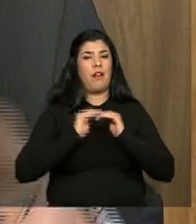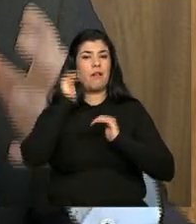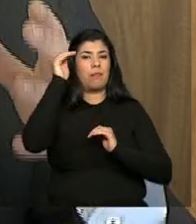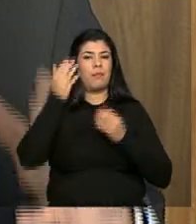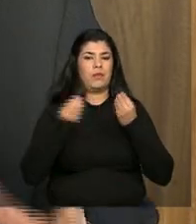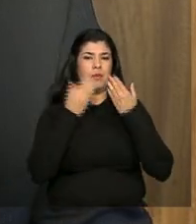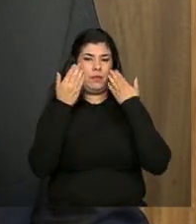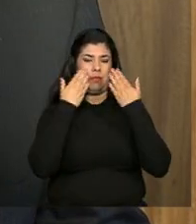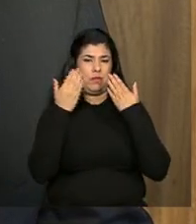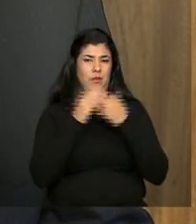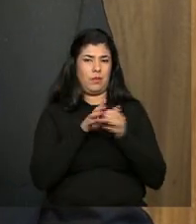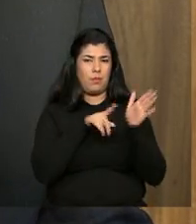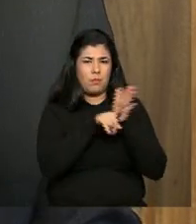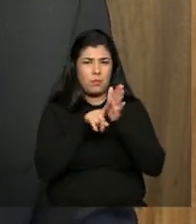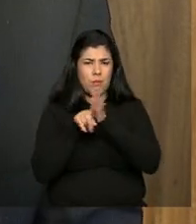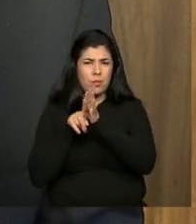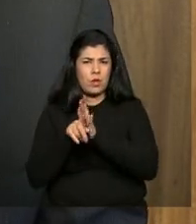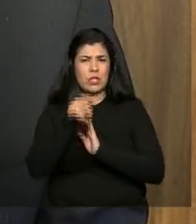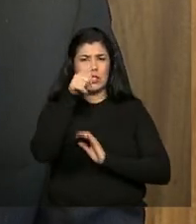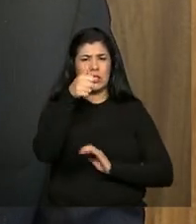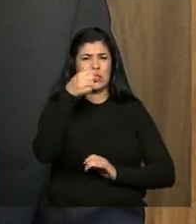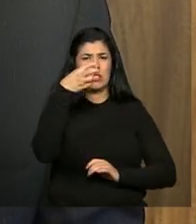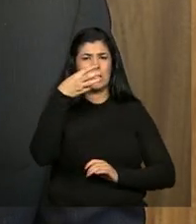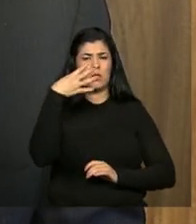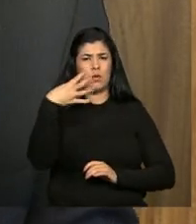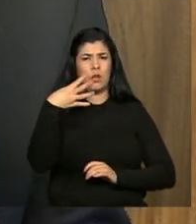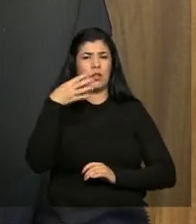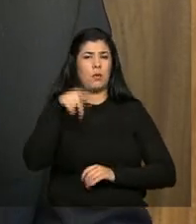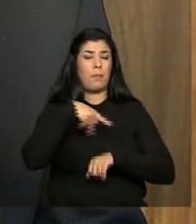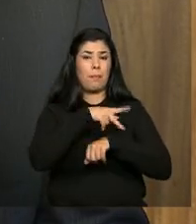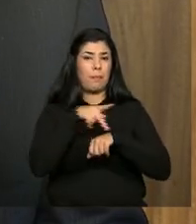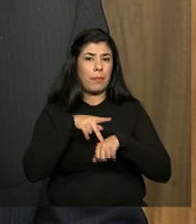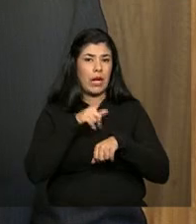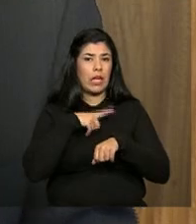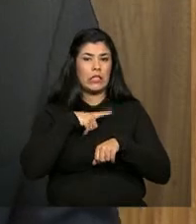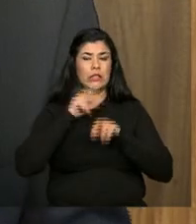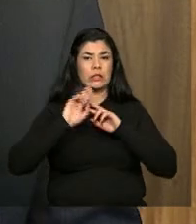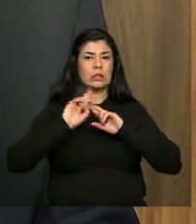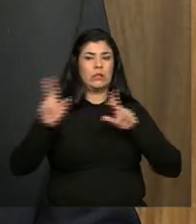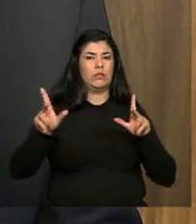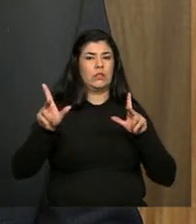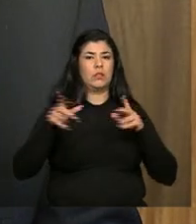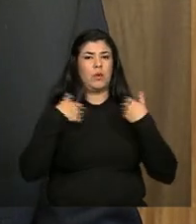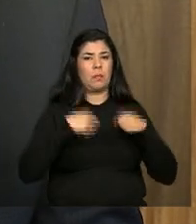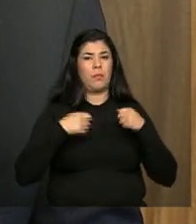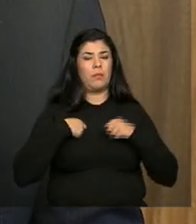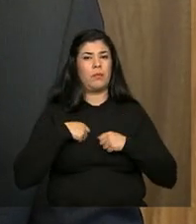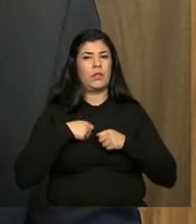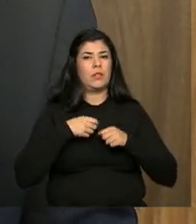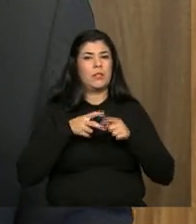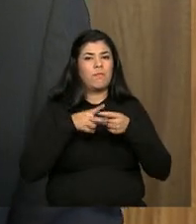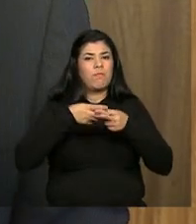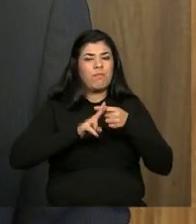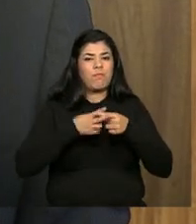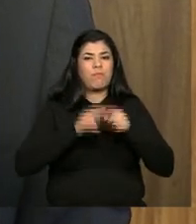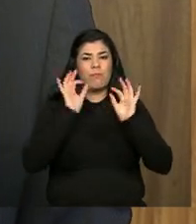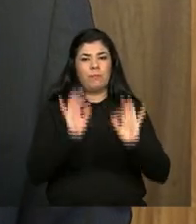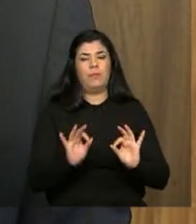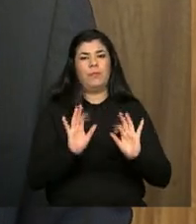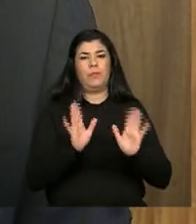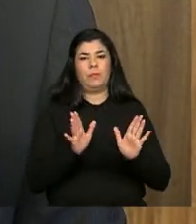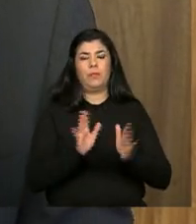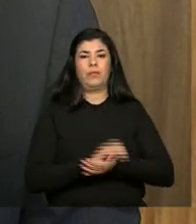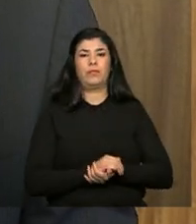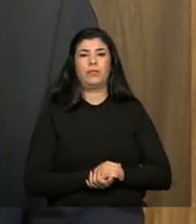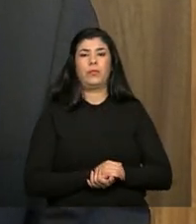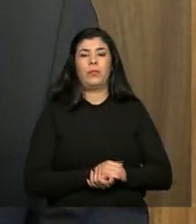nós analisamos 134 países o Brasil está fora da curva há uma distorção na prisão corrigir não é não tá bom Por exemplo